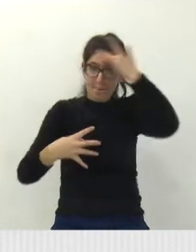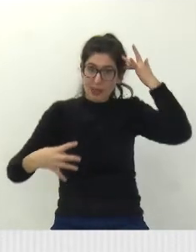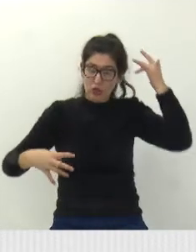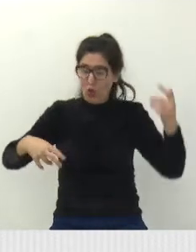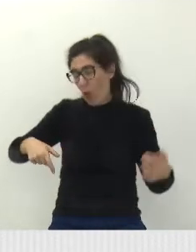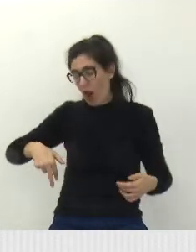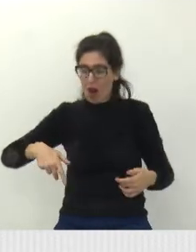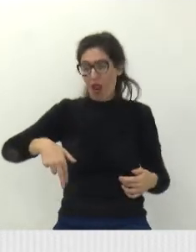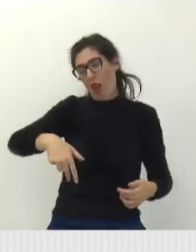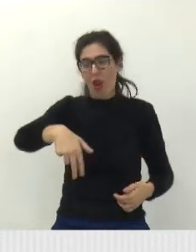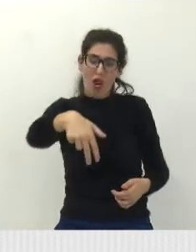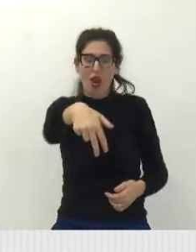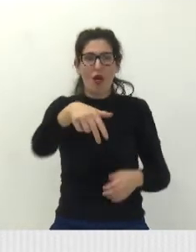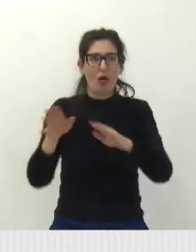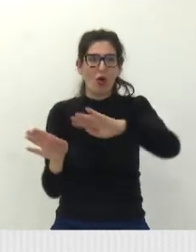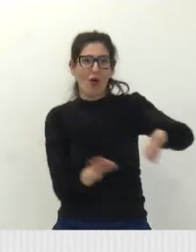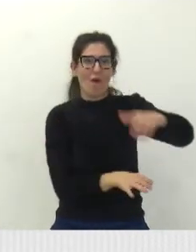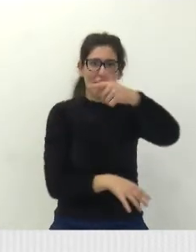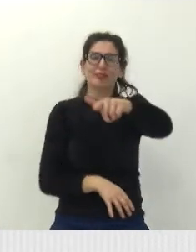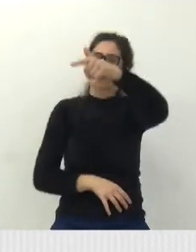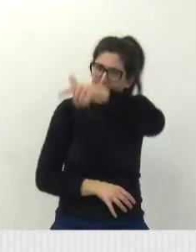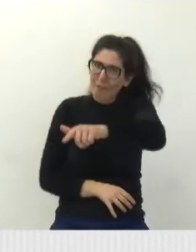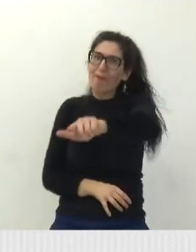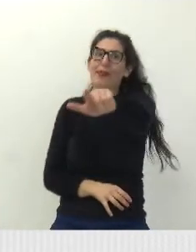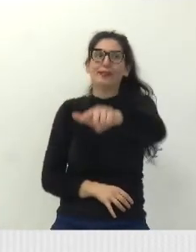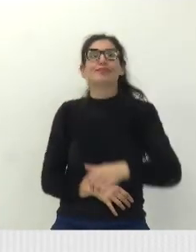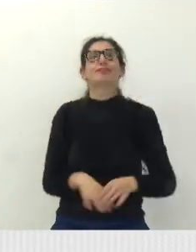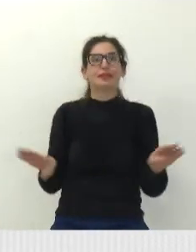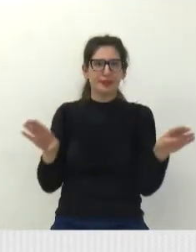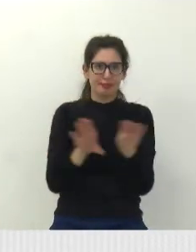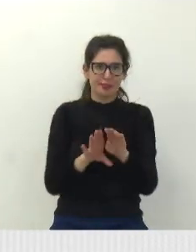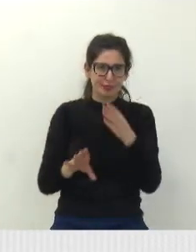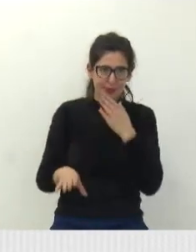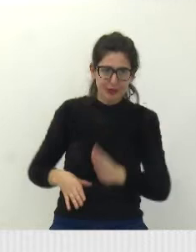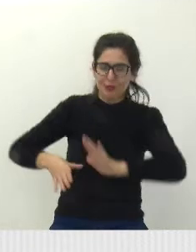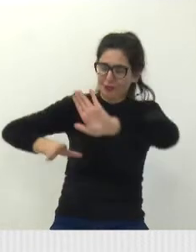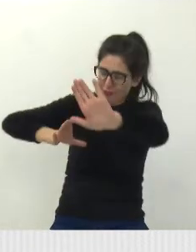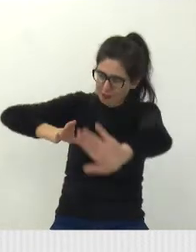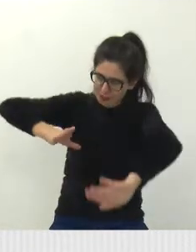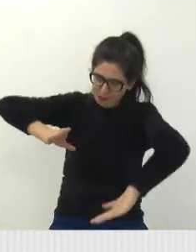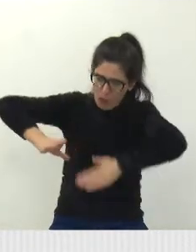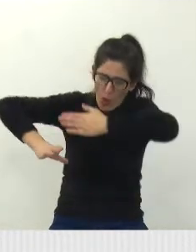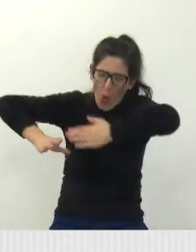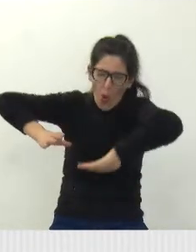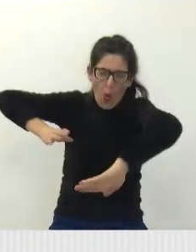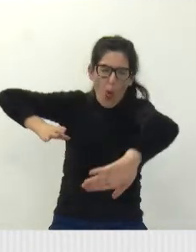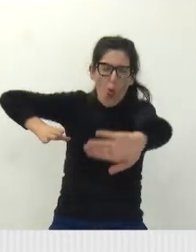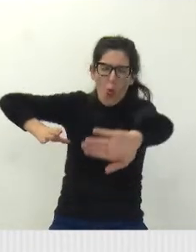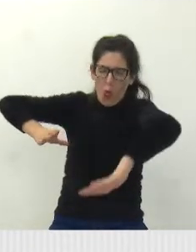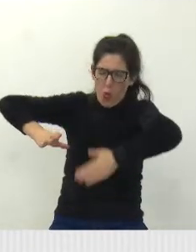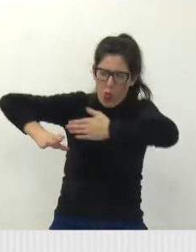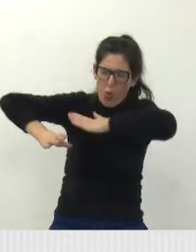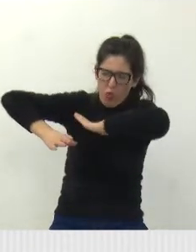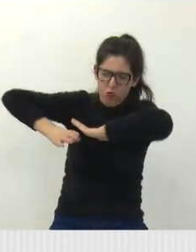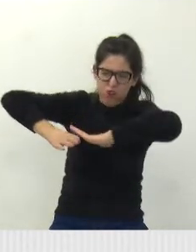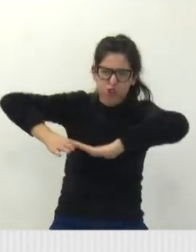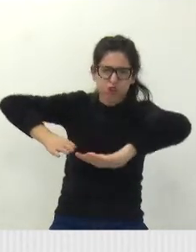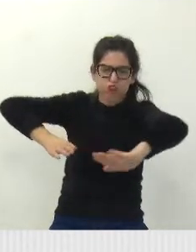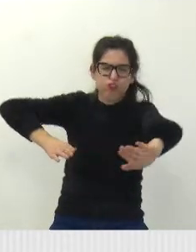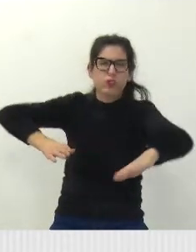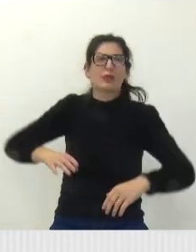Próximo. Outra solicitação, tapa-buraco na Avenida Plínio de Cunha Toledo, no bairro Jardim